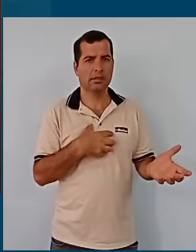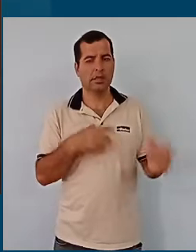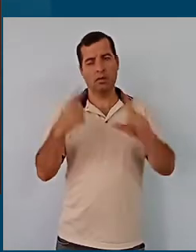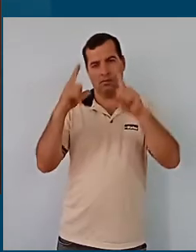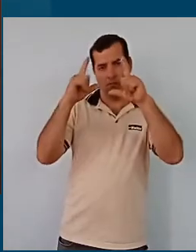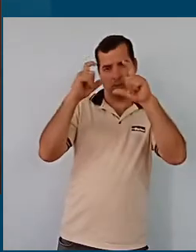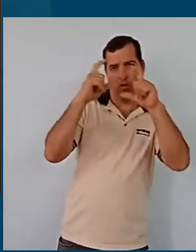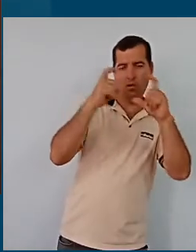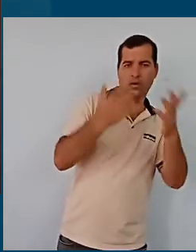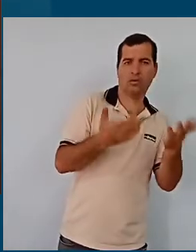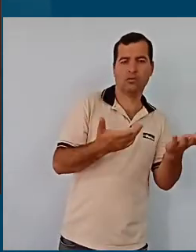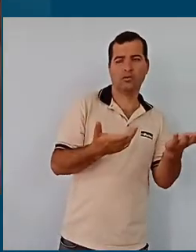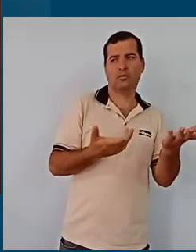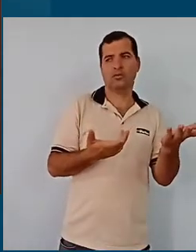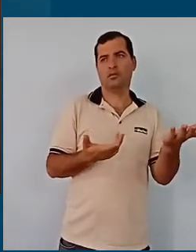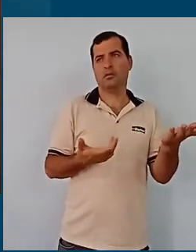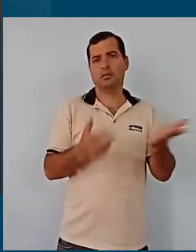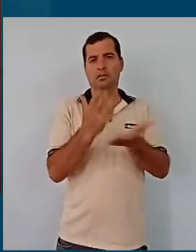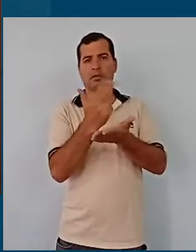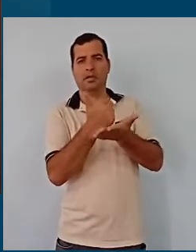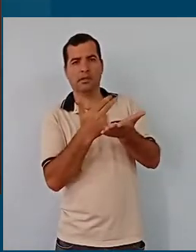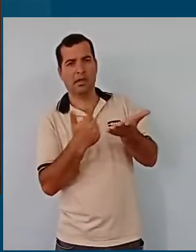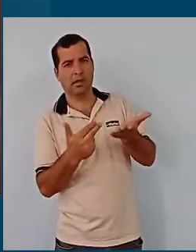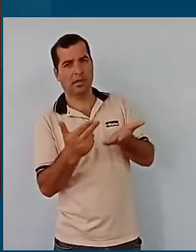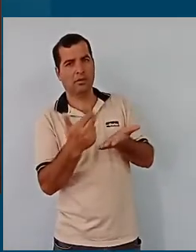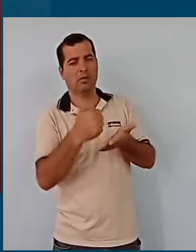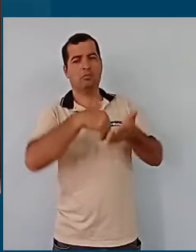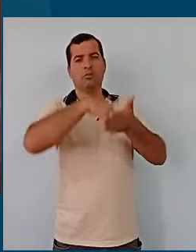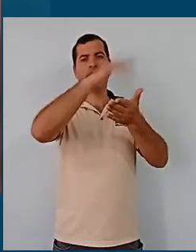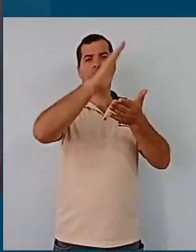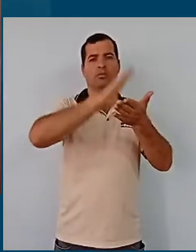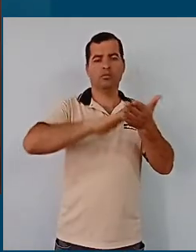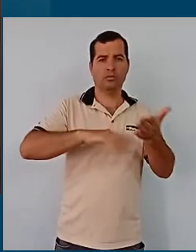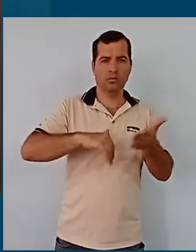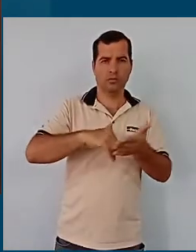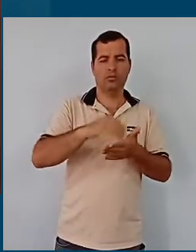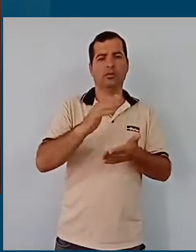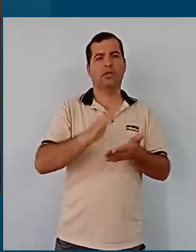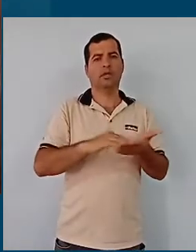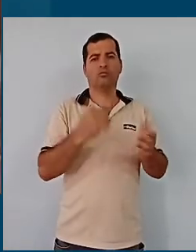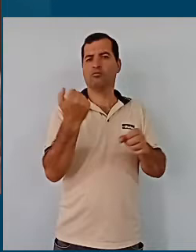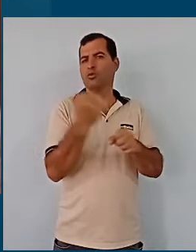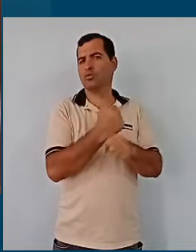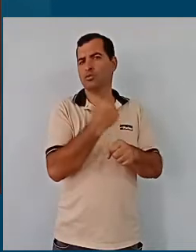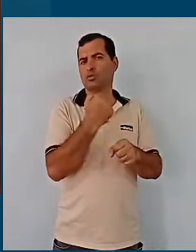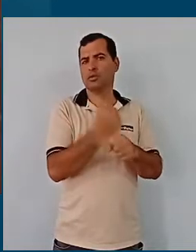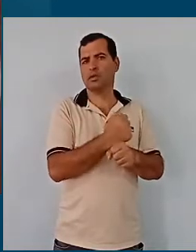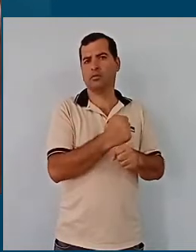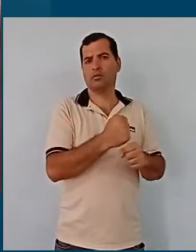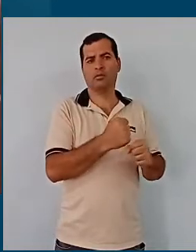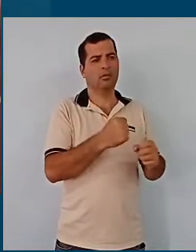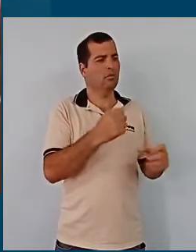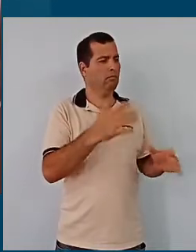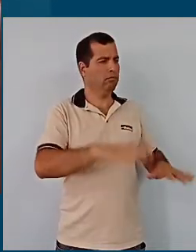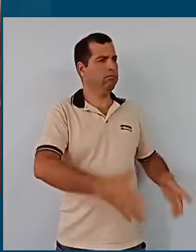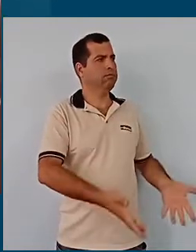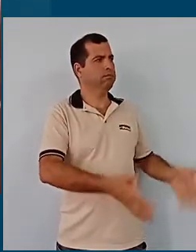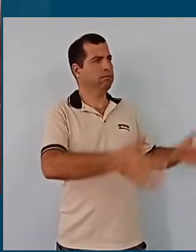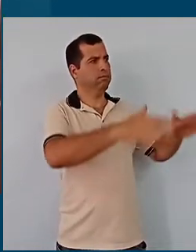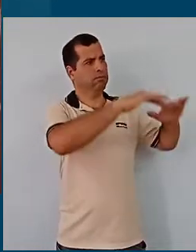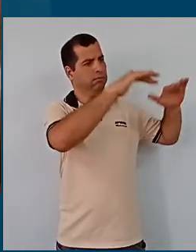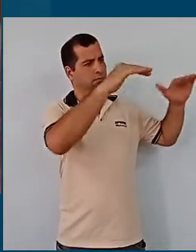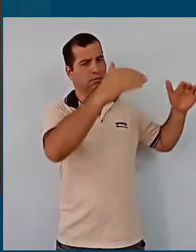fotografia, o desenho, a pintura, a construção, a escultura, o conjunto